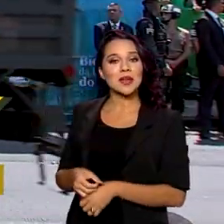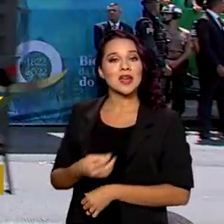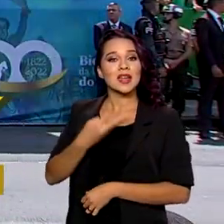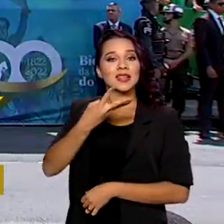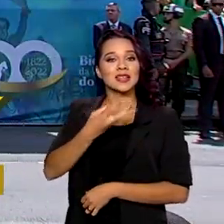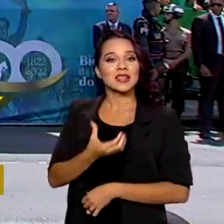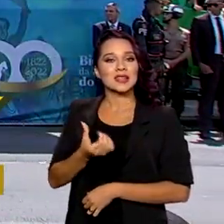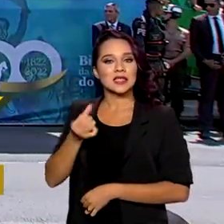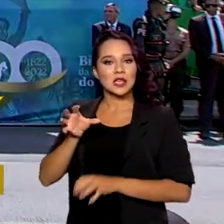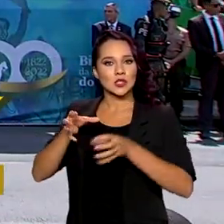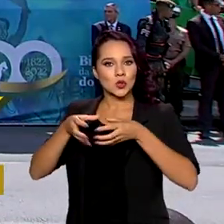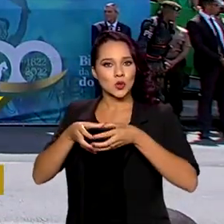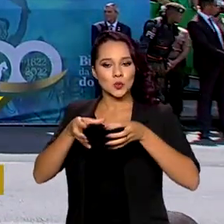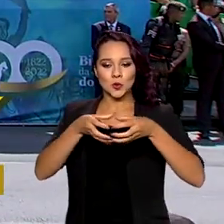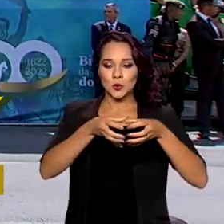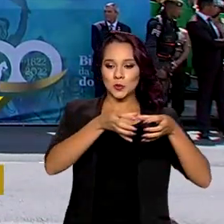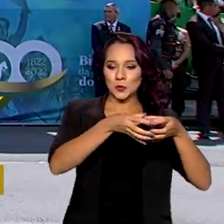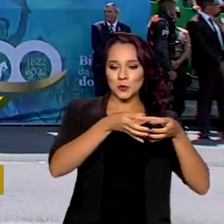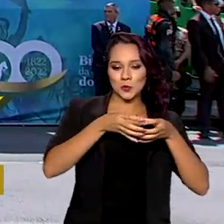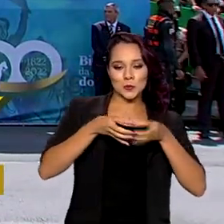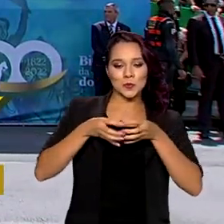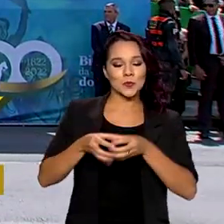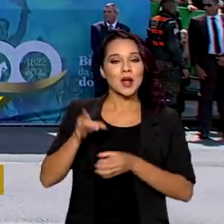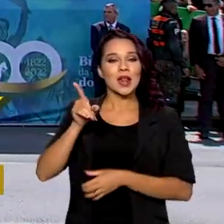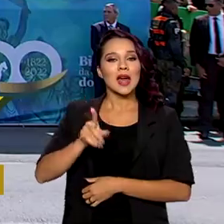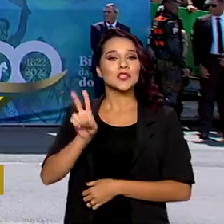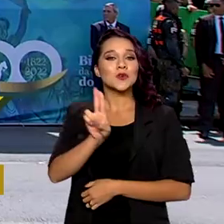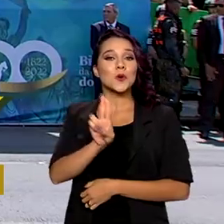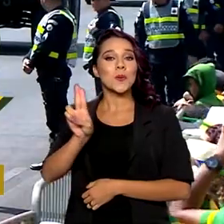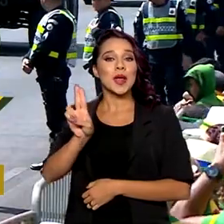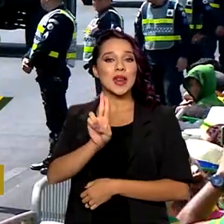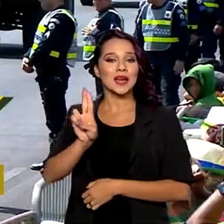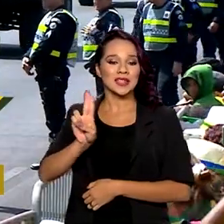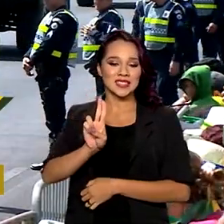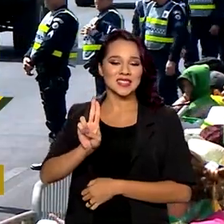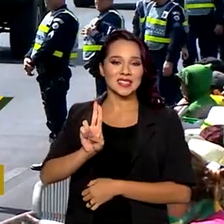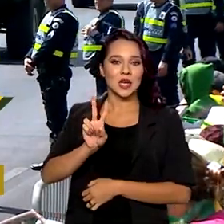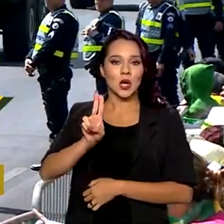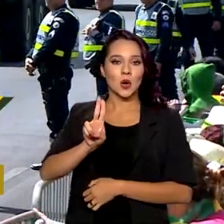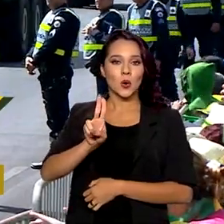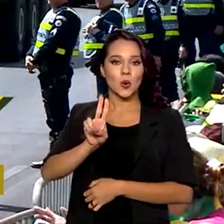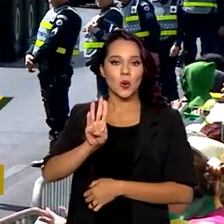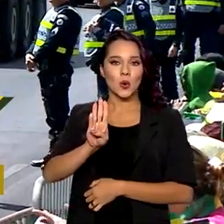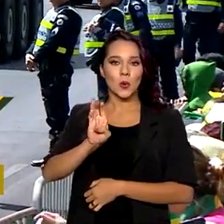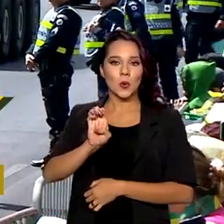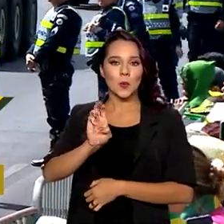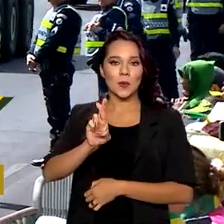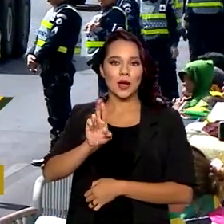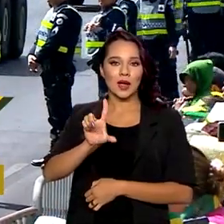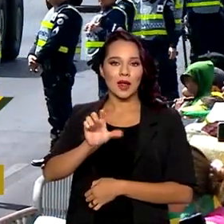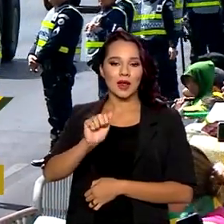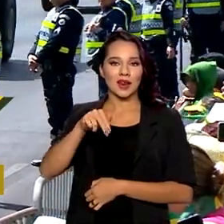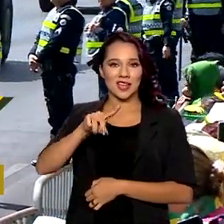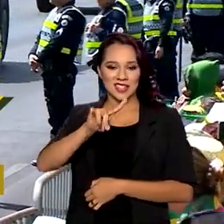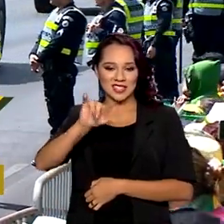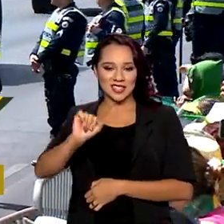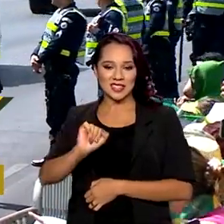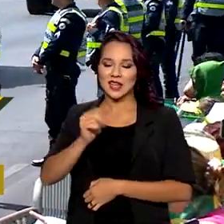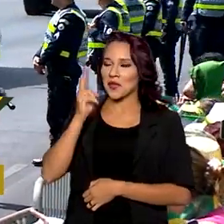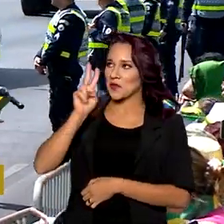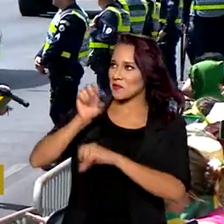36 Batalhão de Infantaria lá de Uberlândia, que já é mecanizado. Então aí agora ficou mais clara a